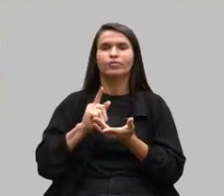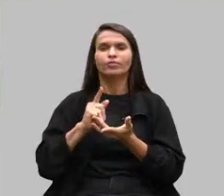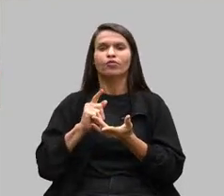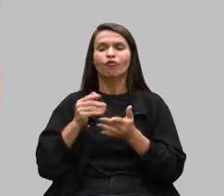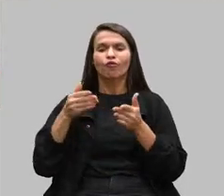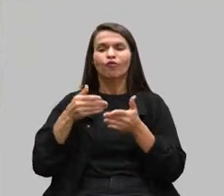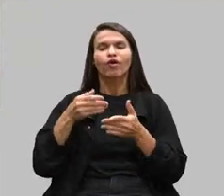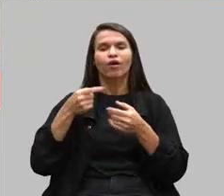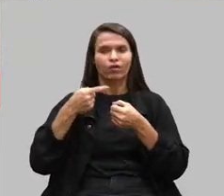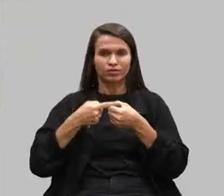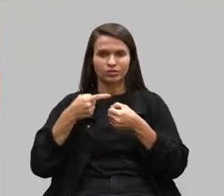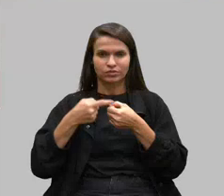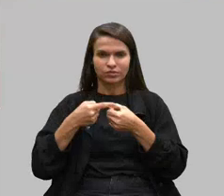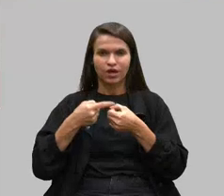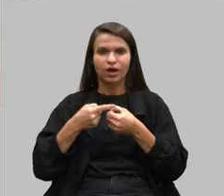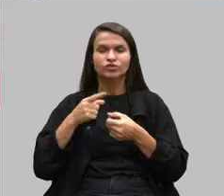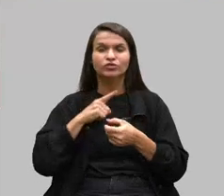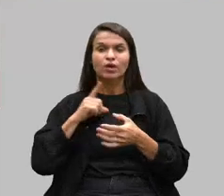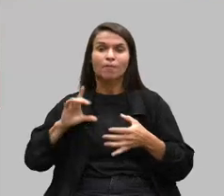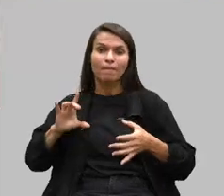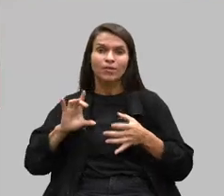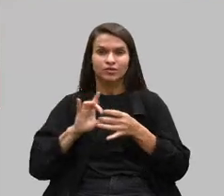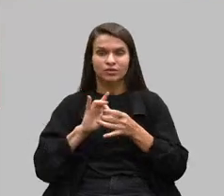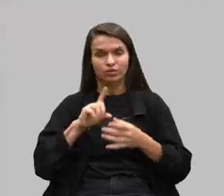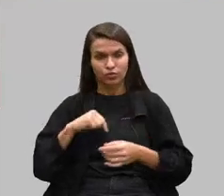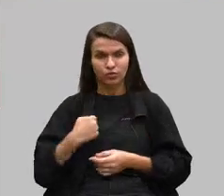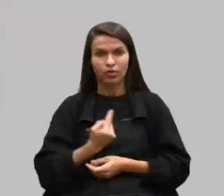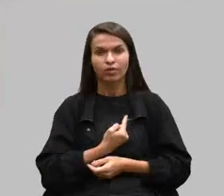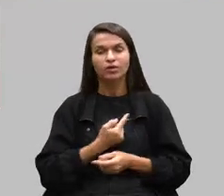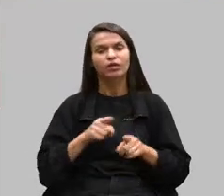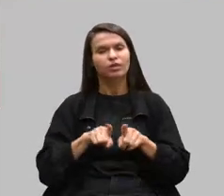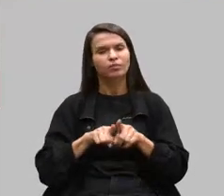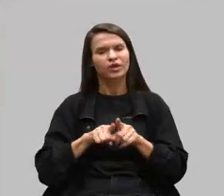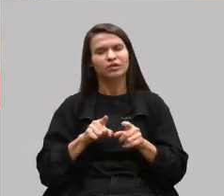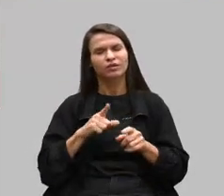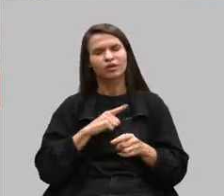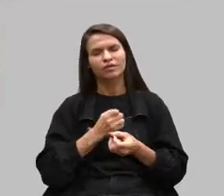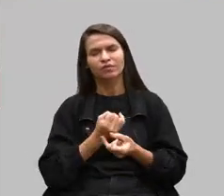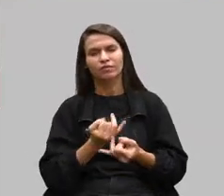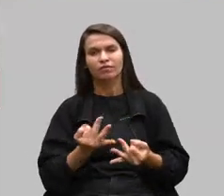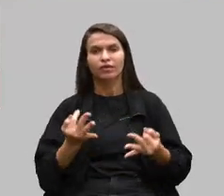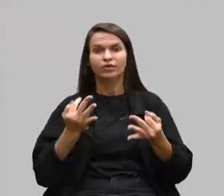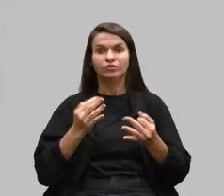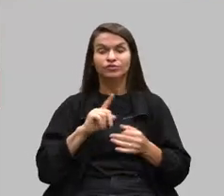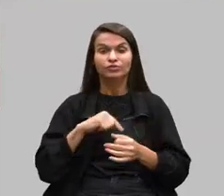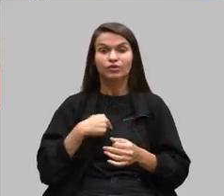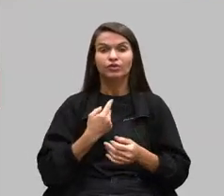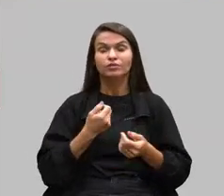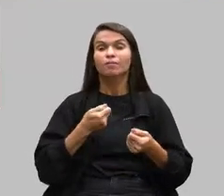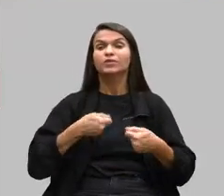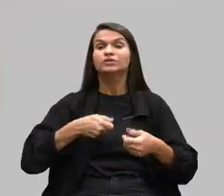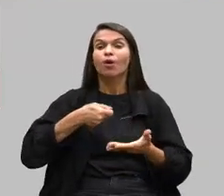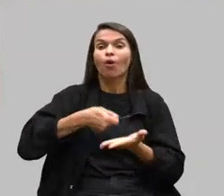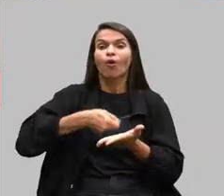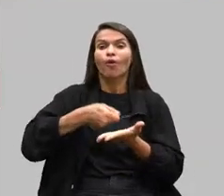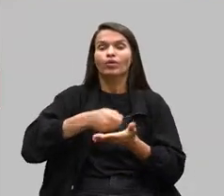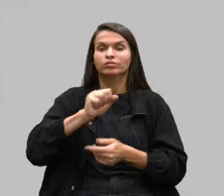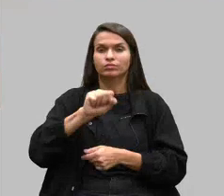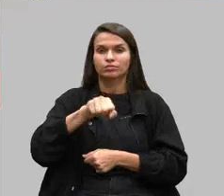parceria com a gente então mas também tem muitas coisas que a gente tem que cobrar sim